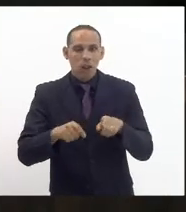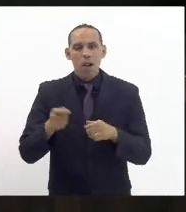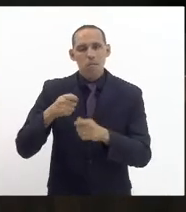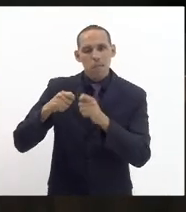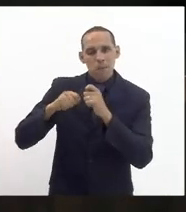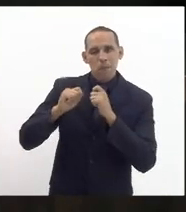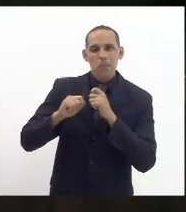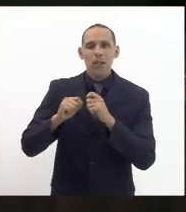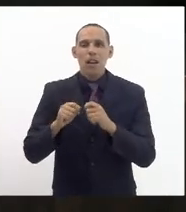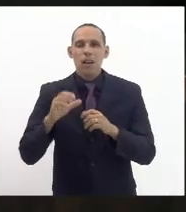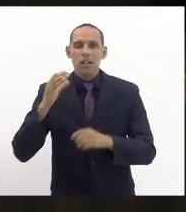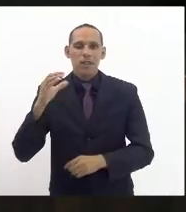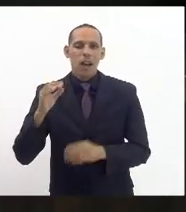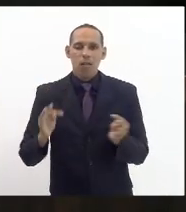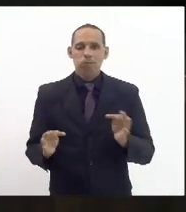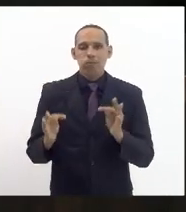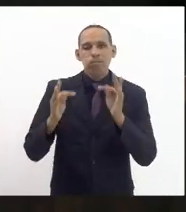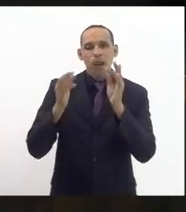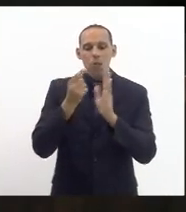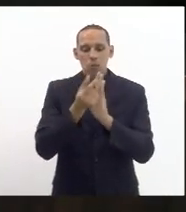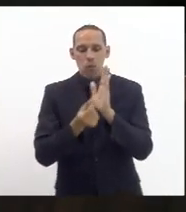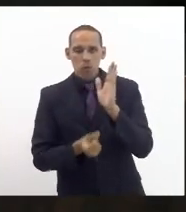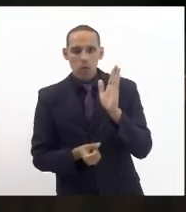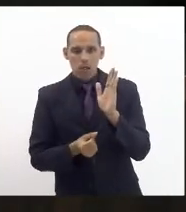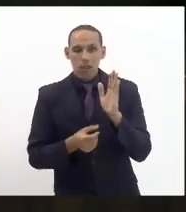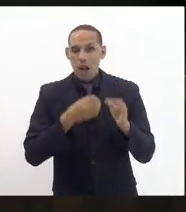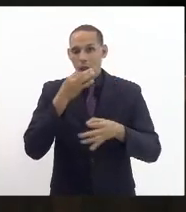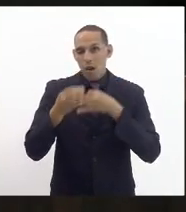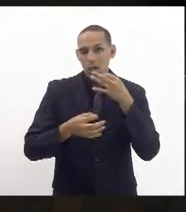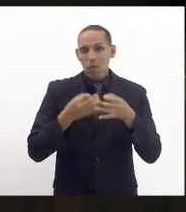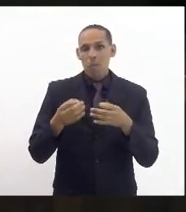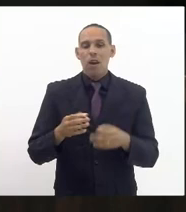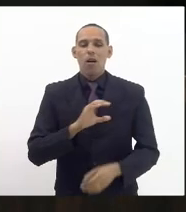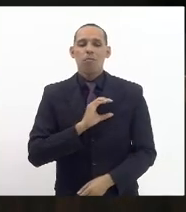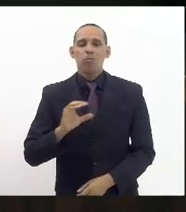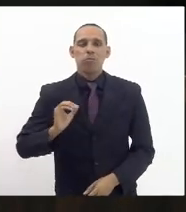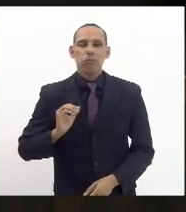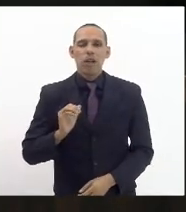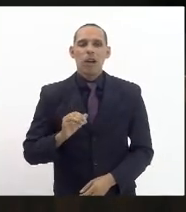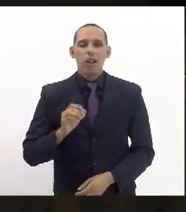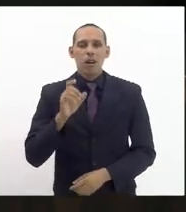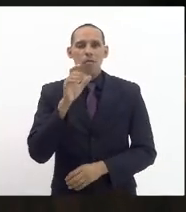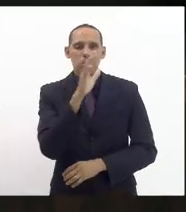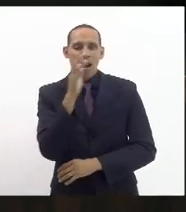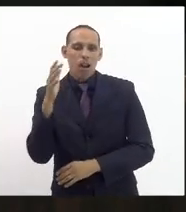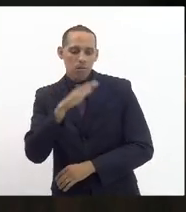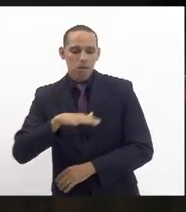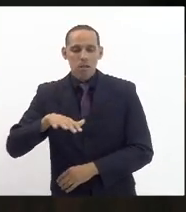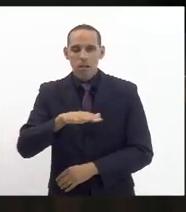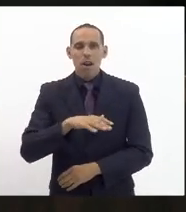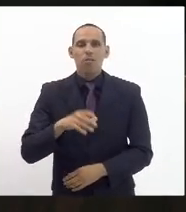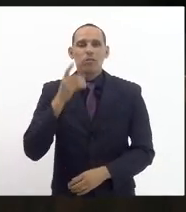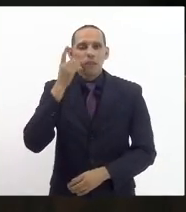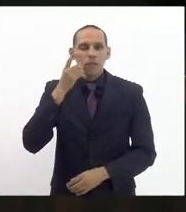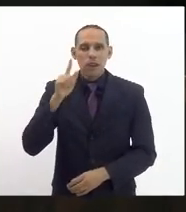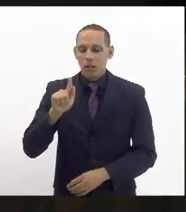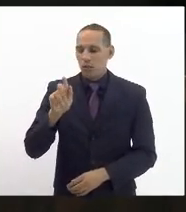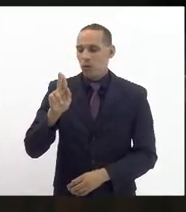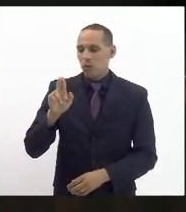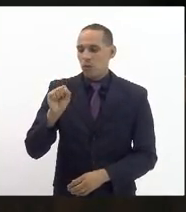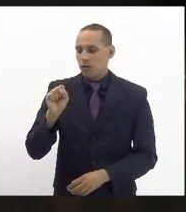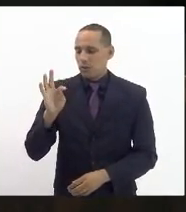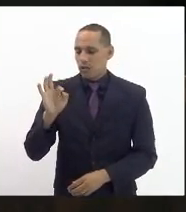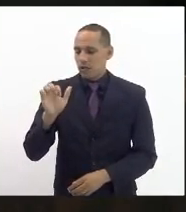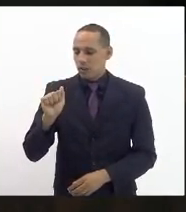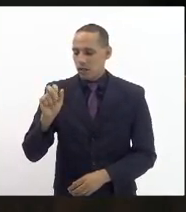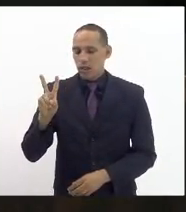Tecnologia e Orçamento. Para emitir parecer pela Comissão de Meio Ambiente, deputado Gustavo Schmidt. Deputado Gustavo